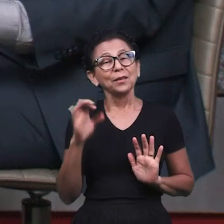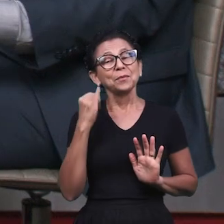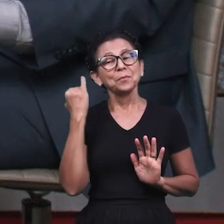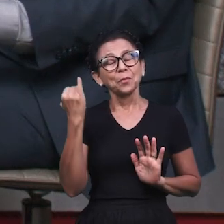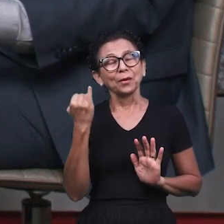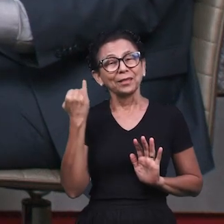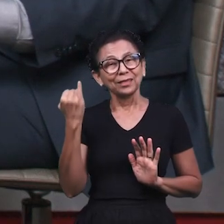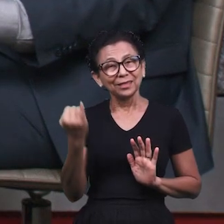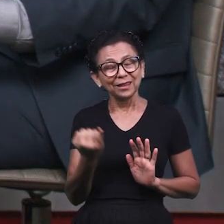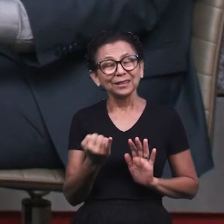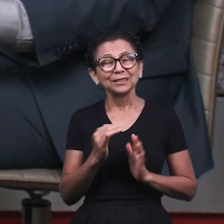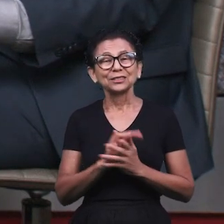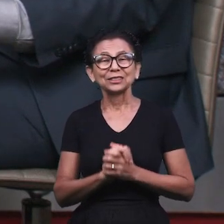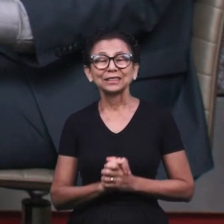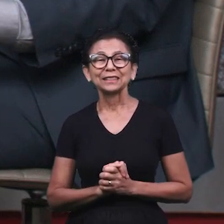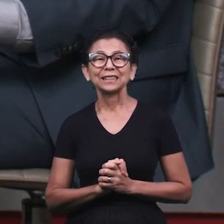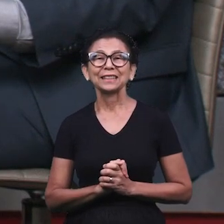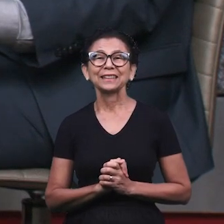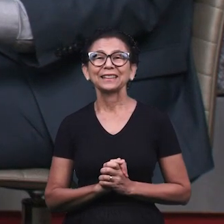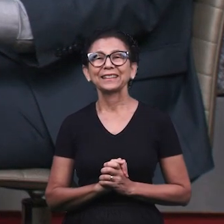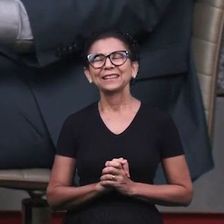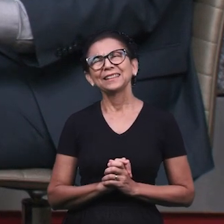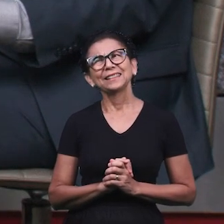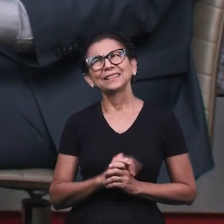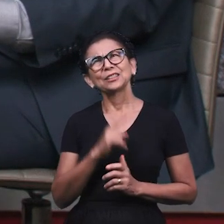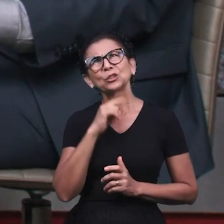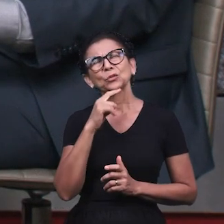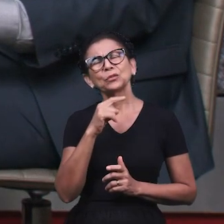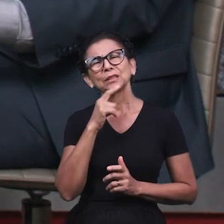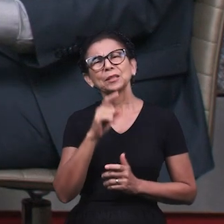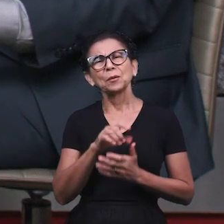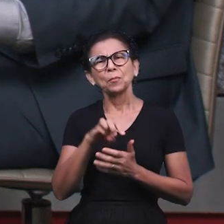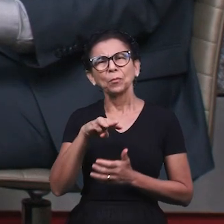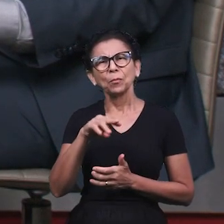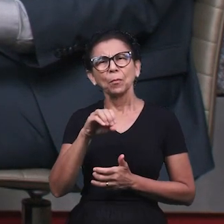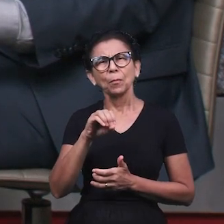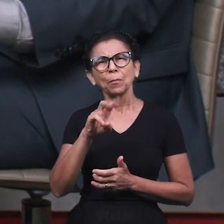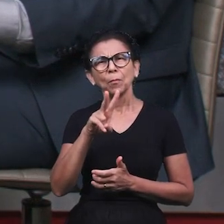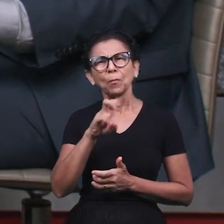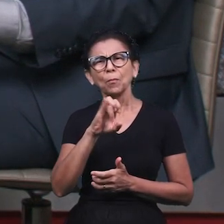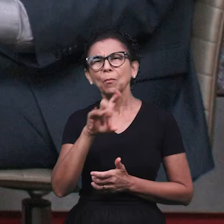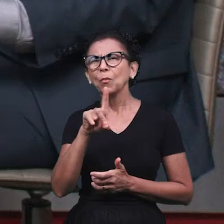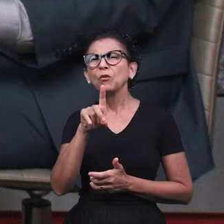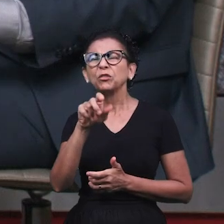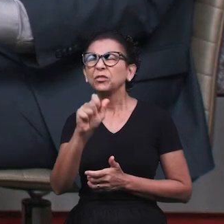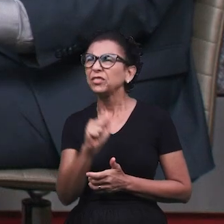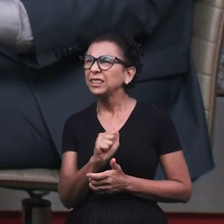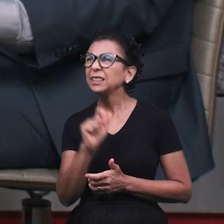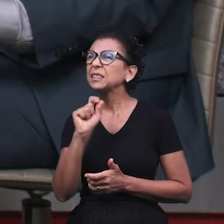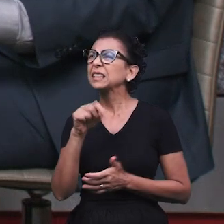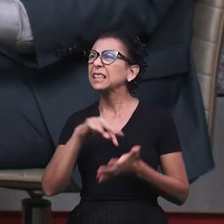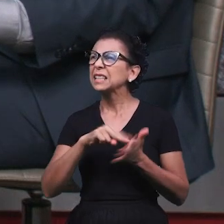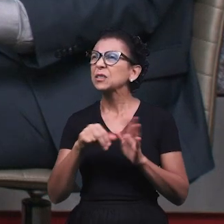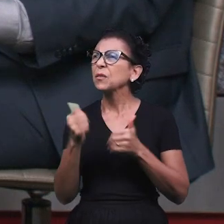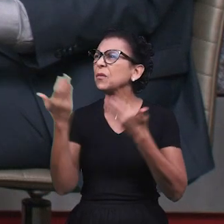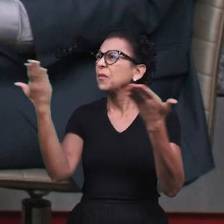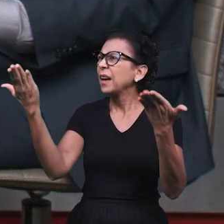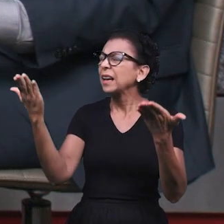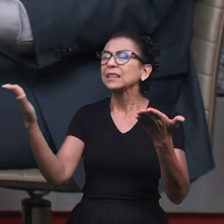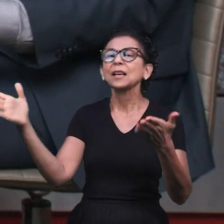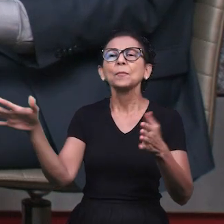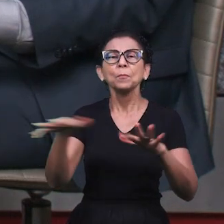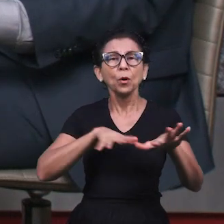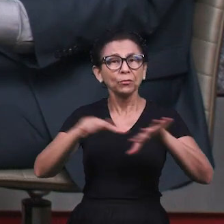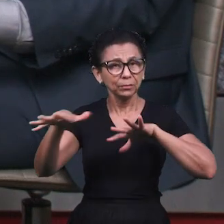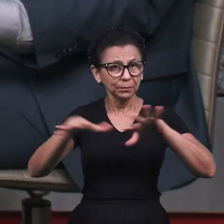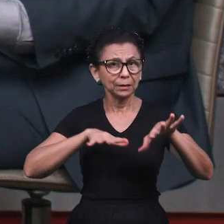lembro que eu tinha muitas dúvidas a respeito disso, o que era oferta movida, mas é isso mesmo, o Senhor estabeleceu que o sacerdote ia